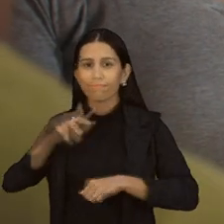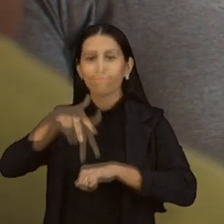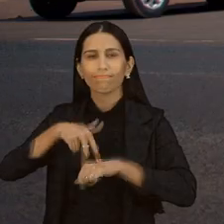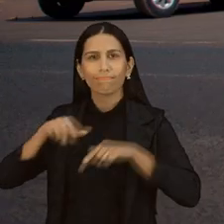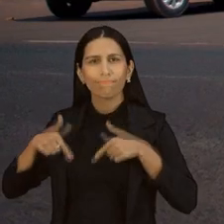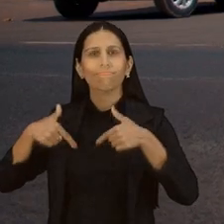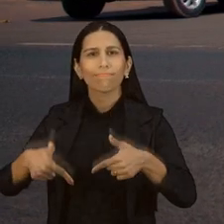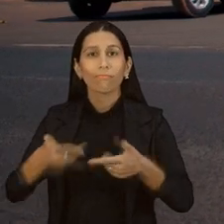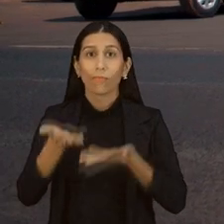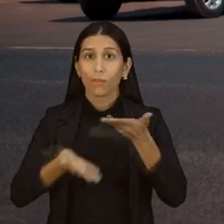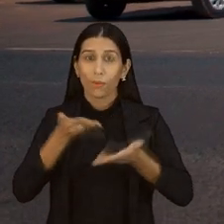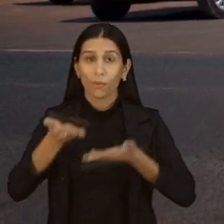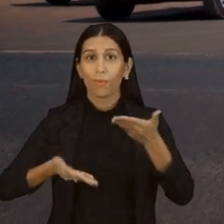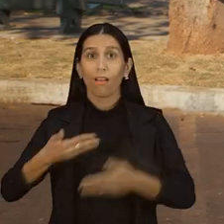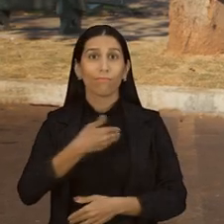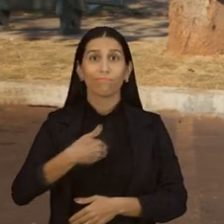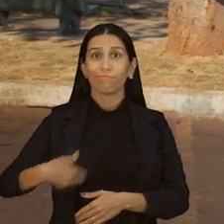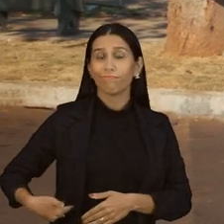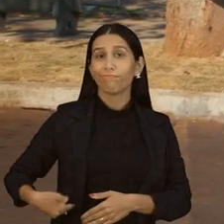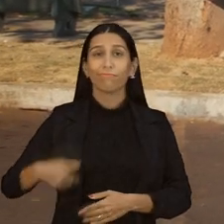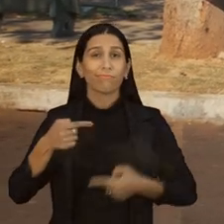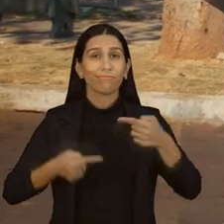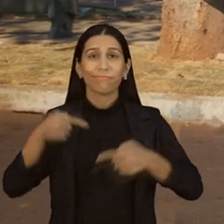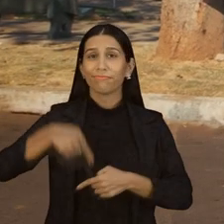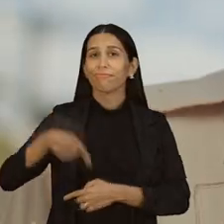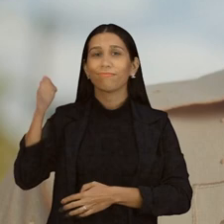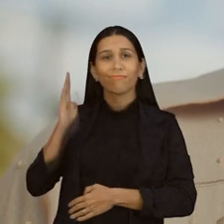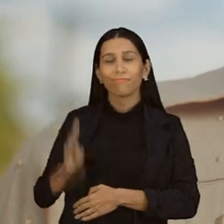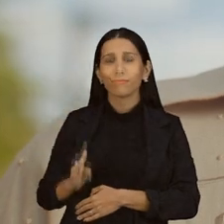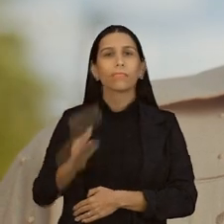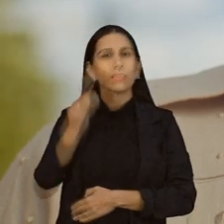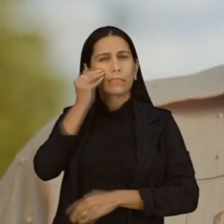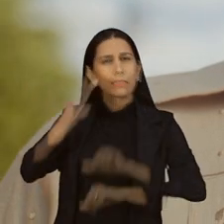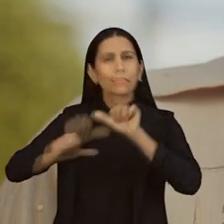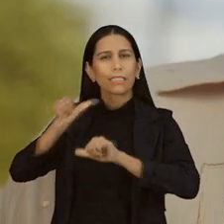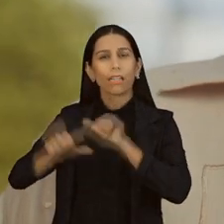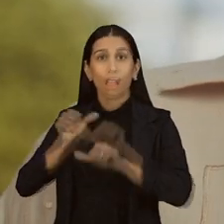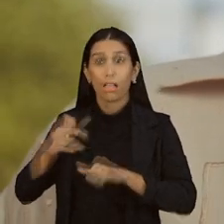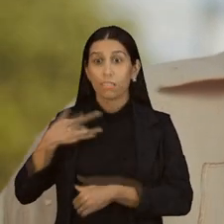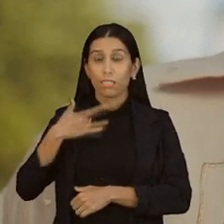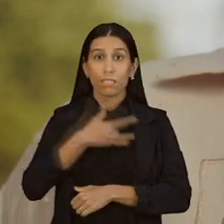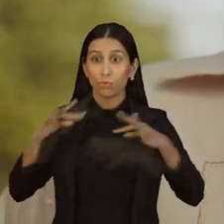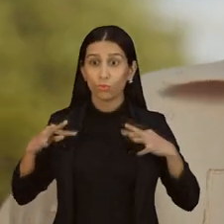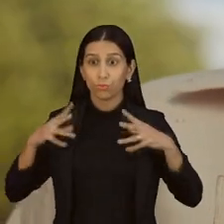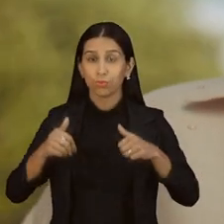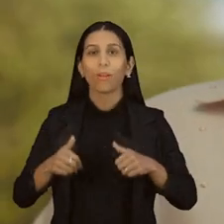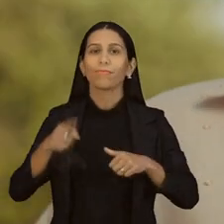em serviços e políticas públicas em todo o país, fazendo a diferença para que a saúde integral seja um